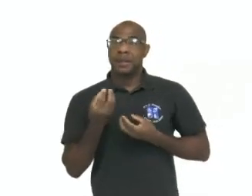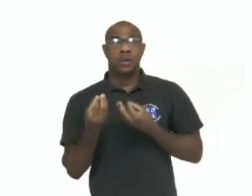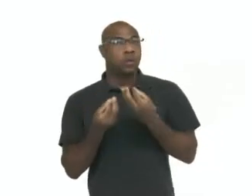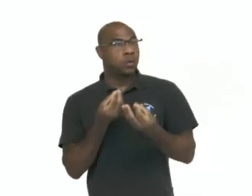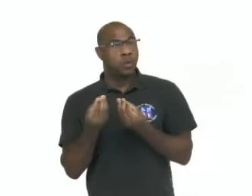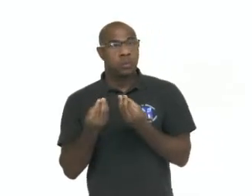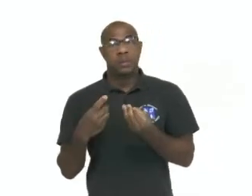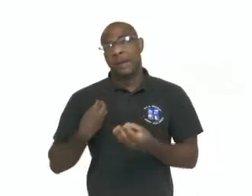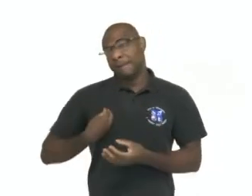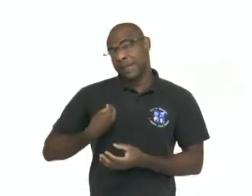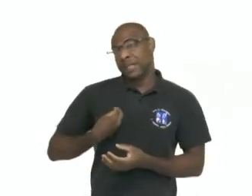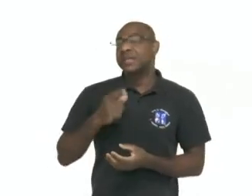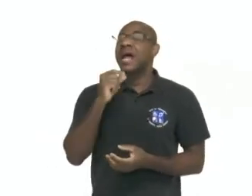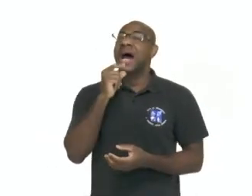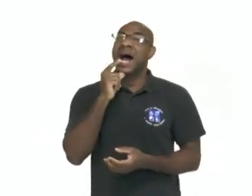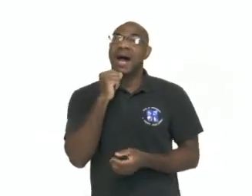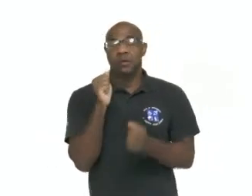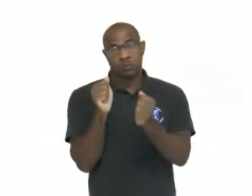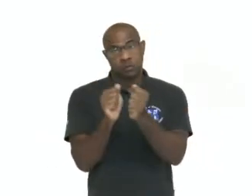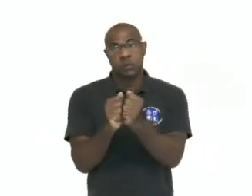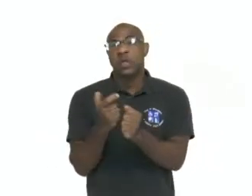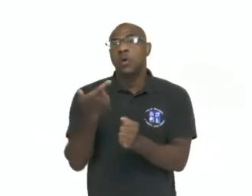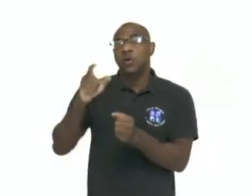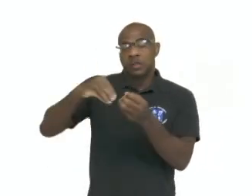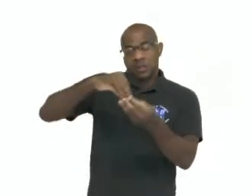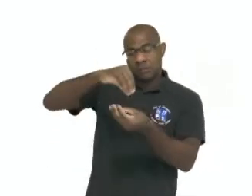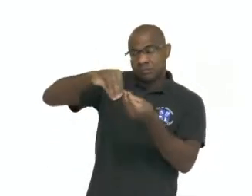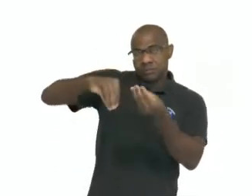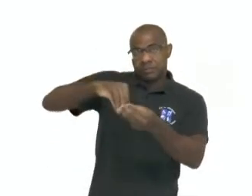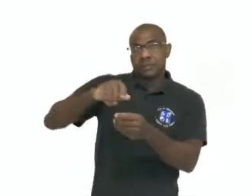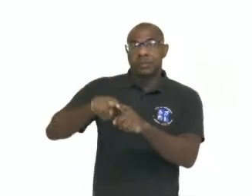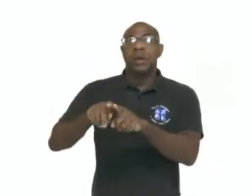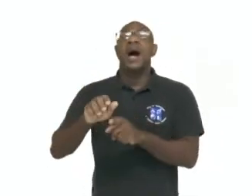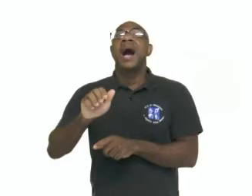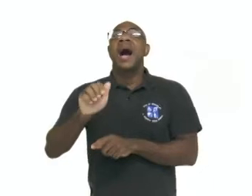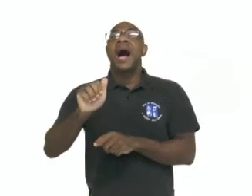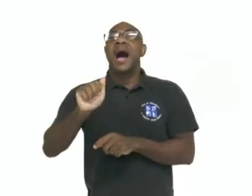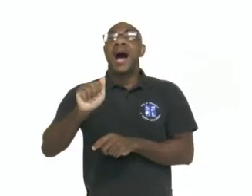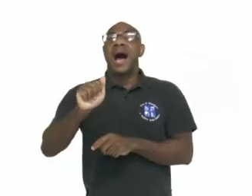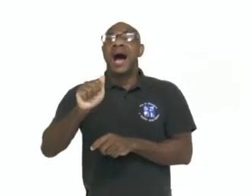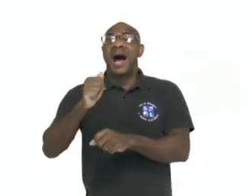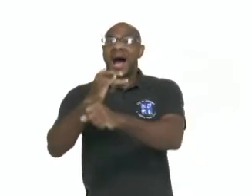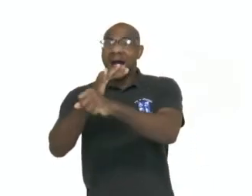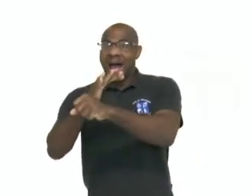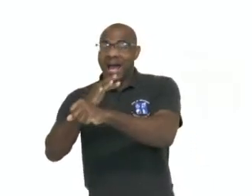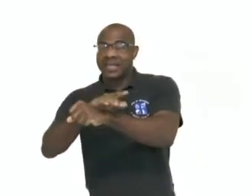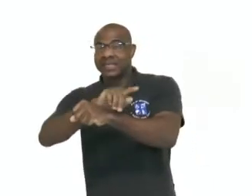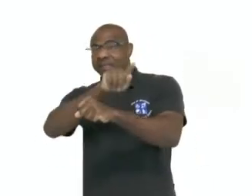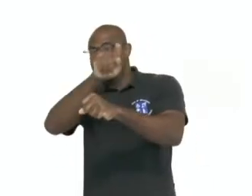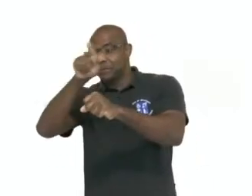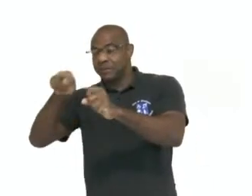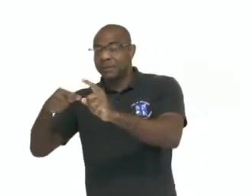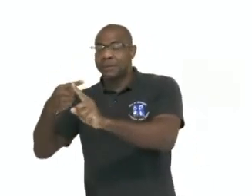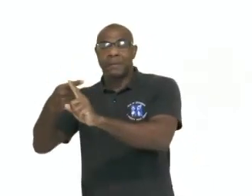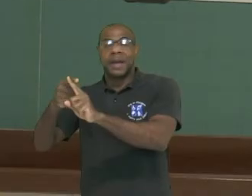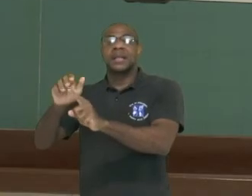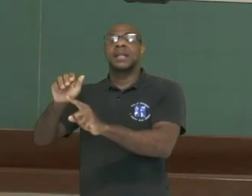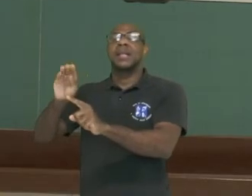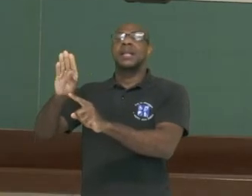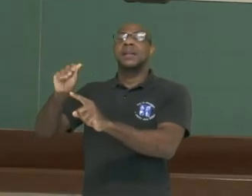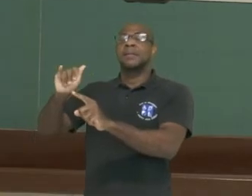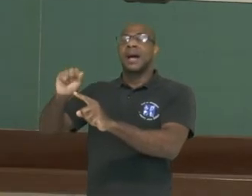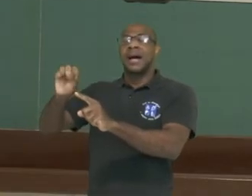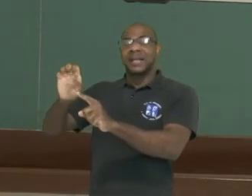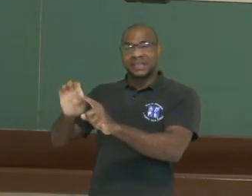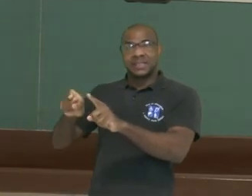comportamento na presença de água e outras substâncias como ácidos e bases. Então, principalmente como esse óxido vai se comportar quando